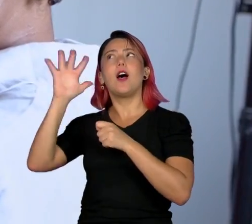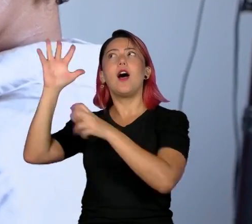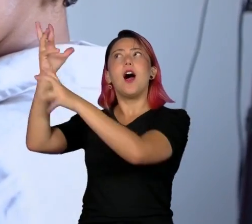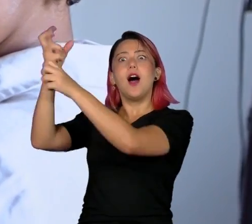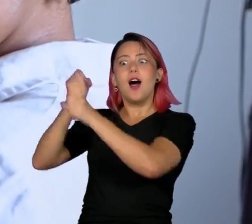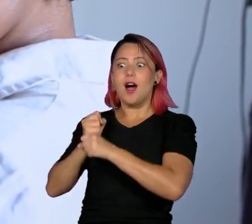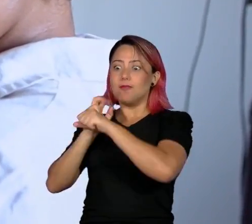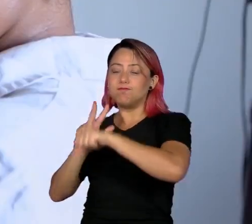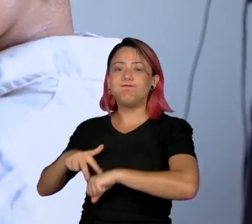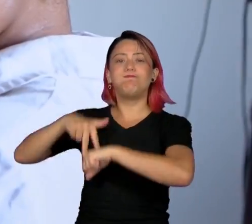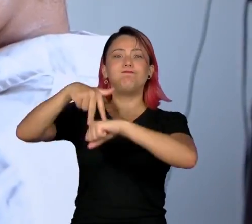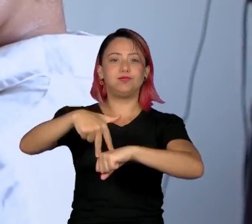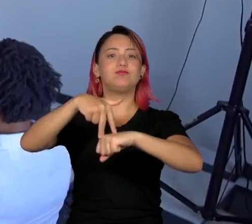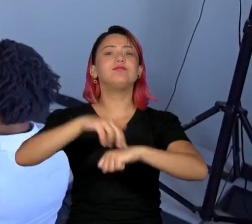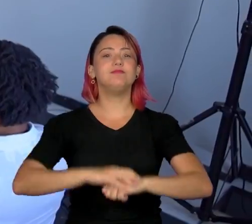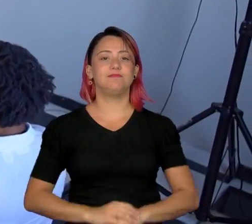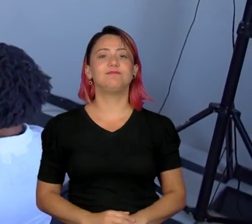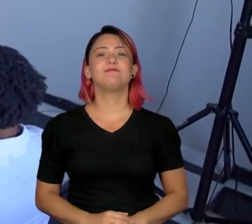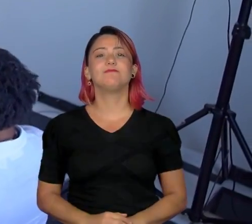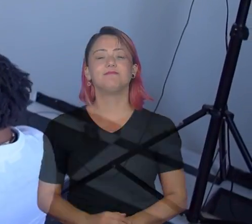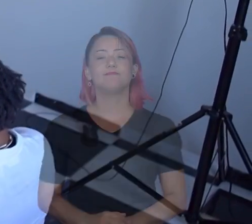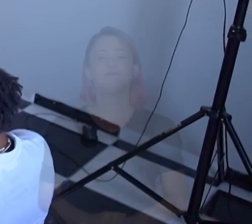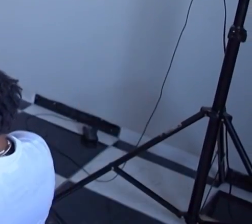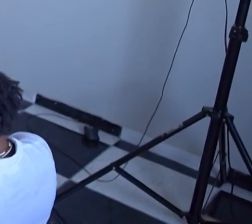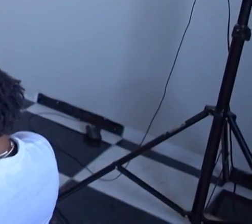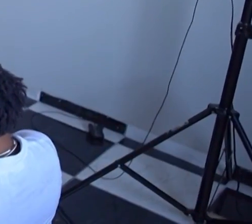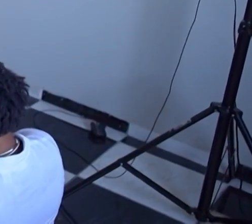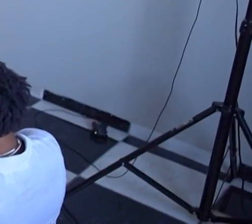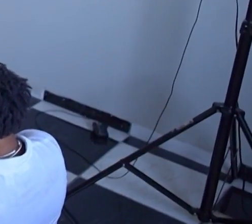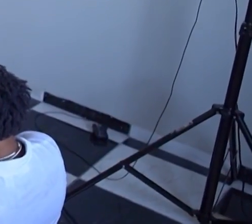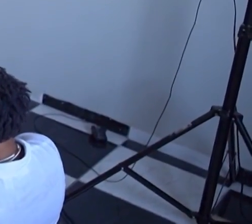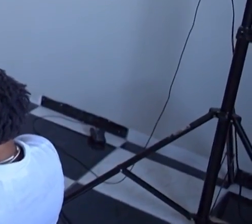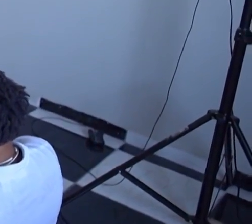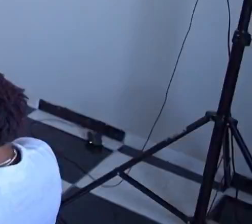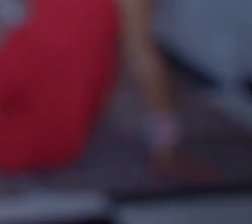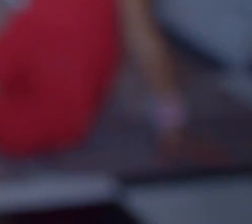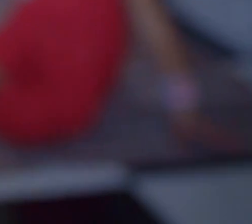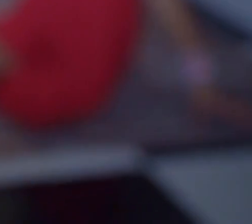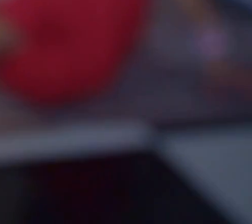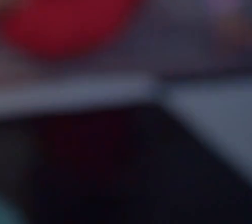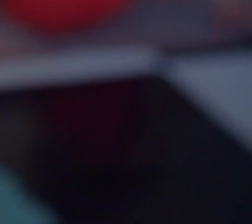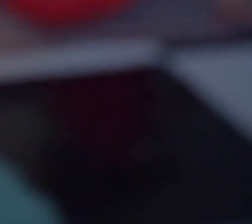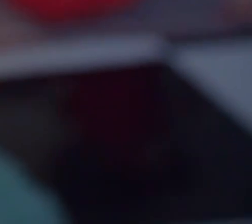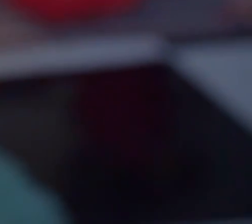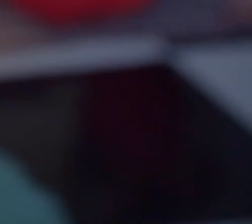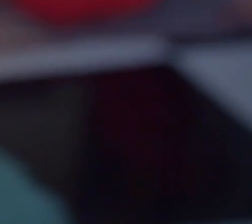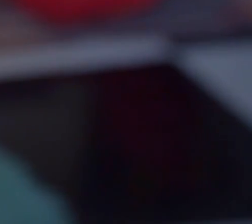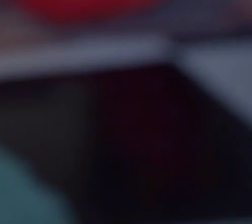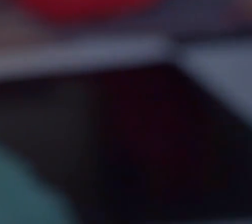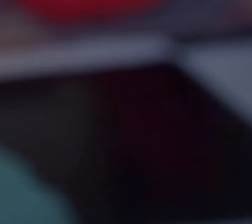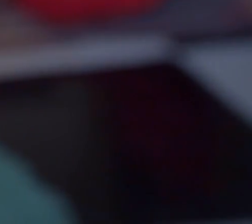representante do seu sonho na face da terra? Se isso não fizer você correr, chapa, eu não sei o que vai.